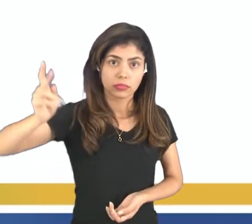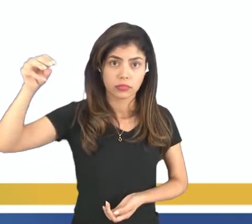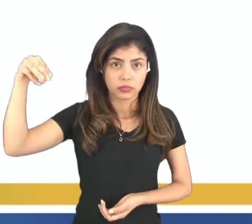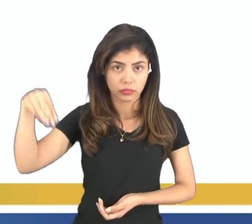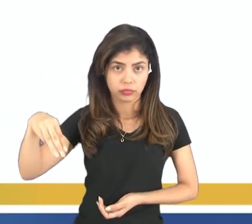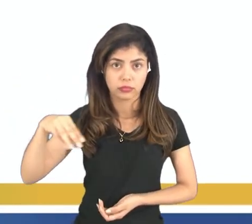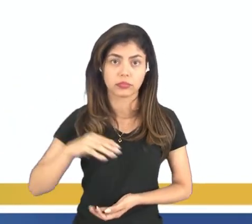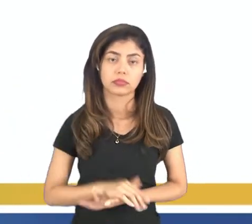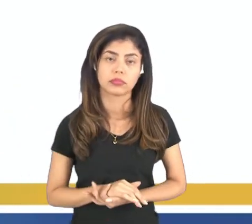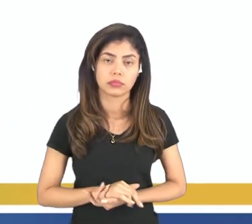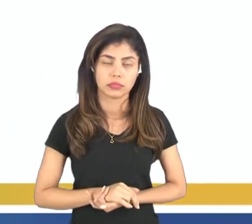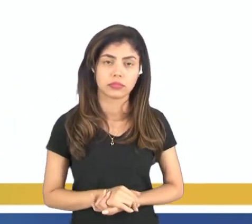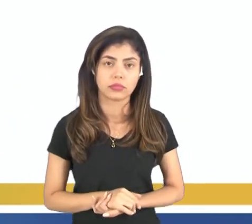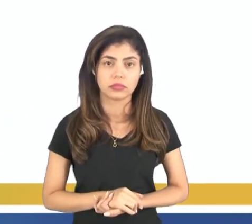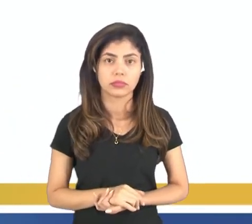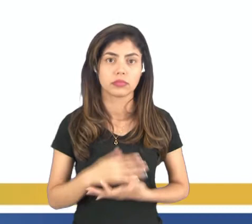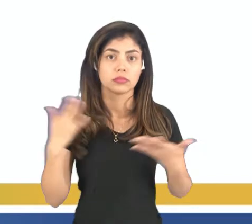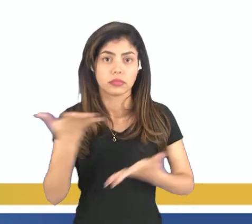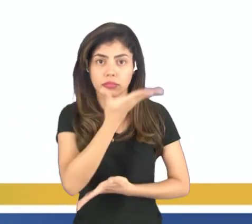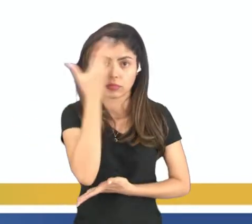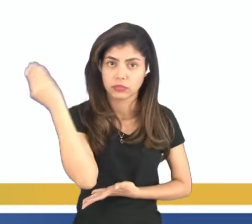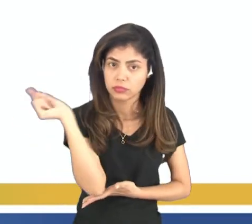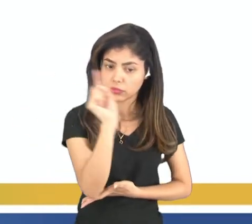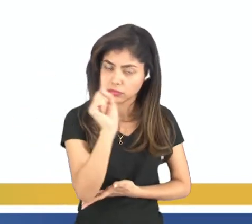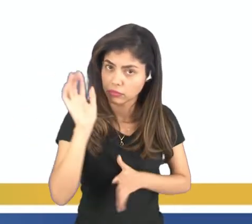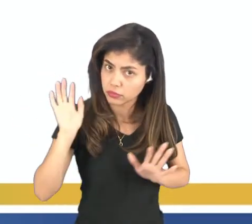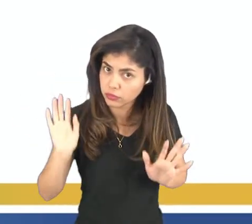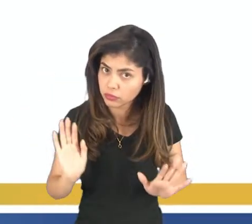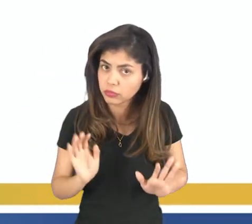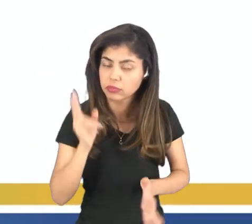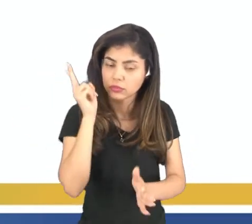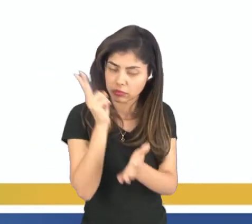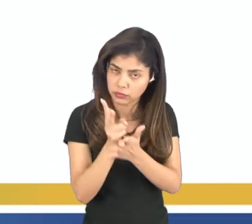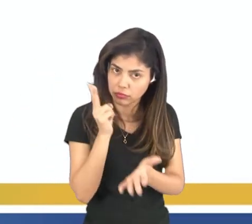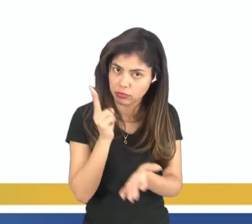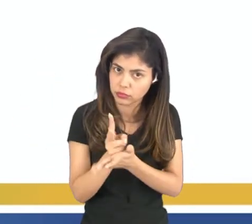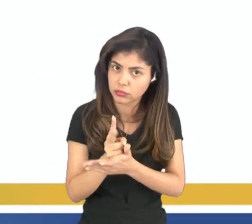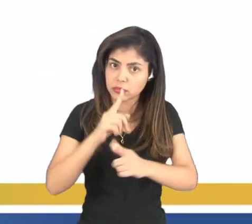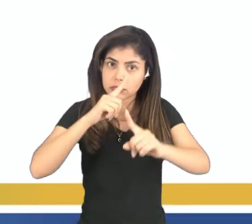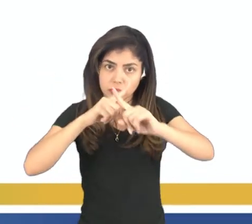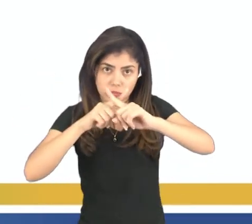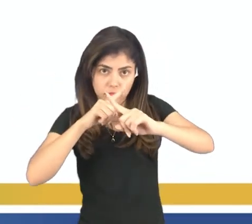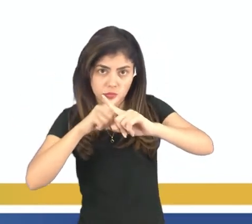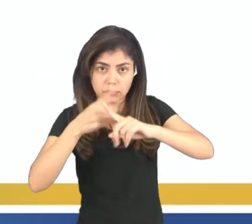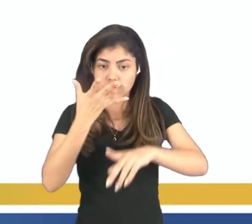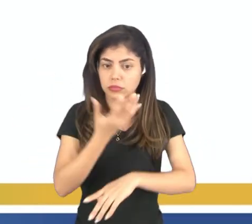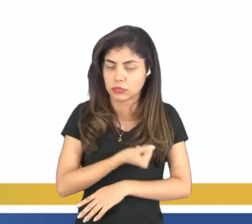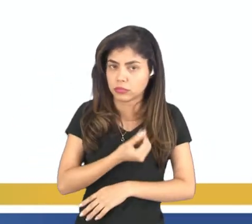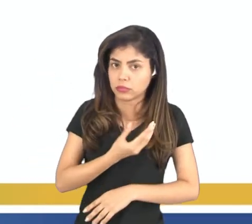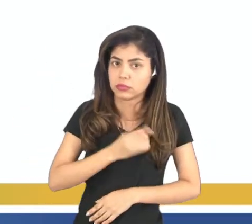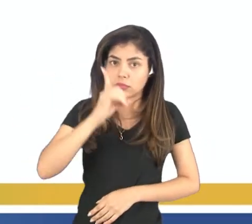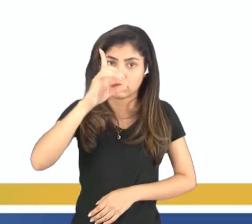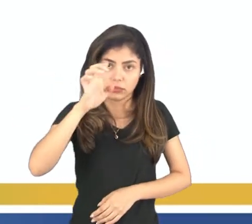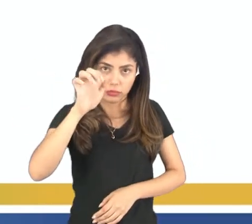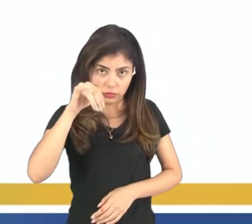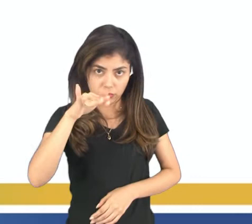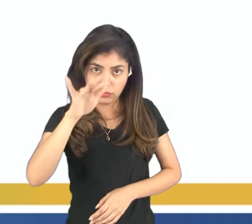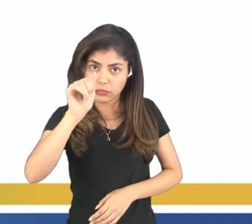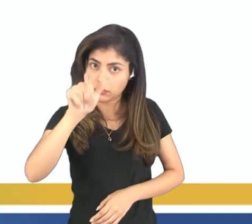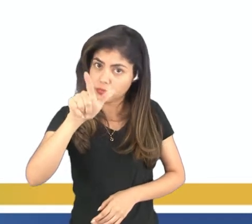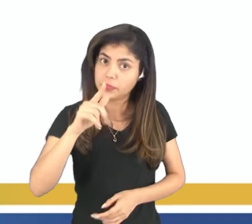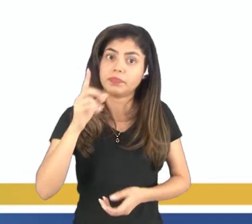102 km certo então não esqueçam disso sempre que a gente for multiplicar números decimais